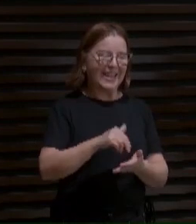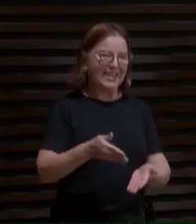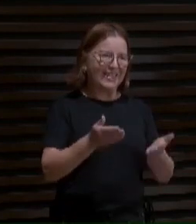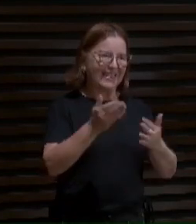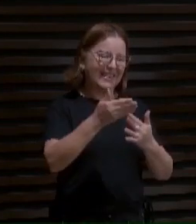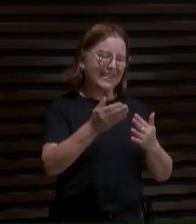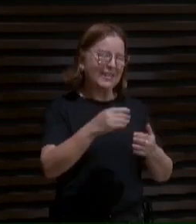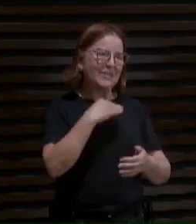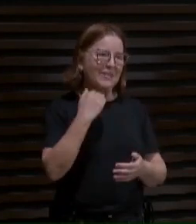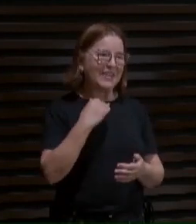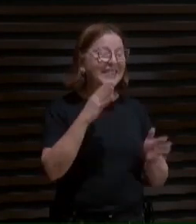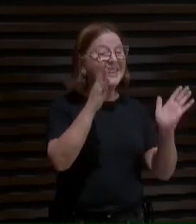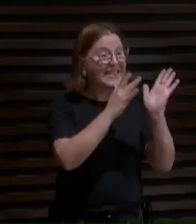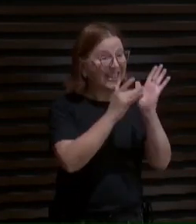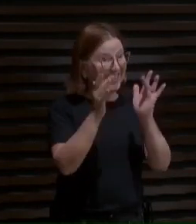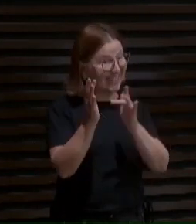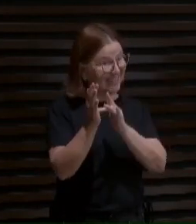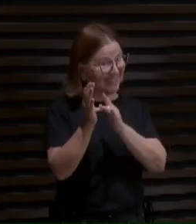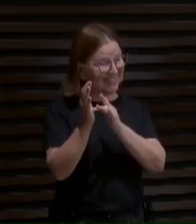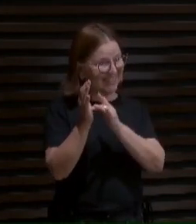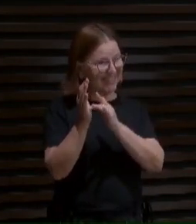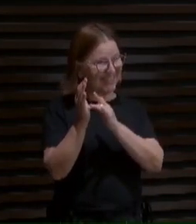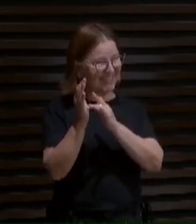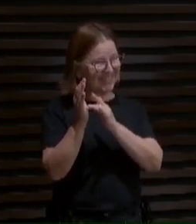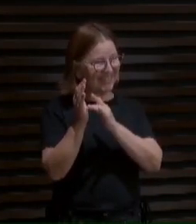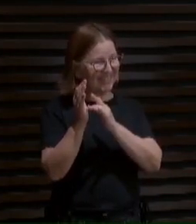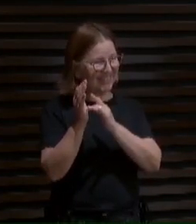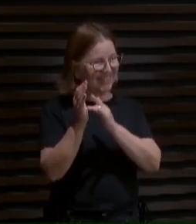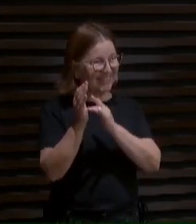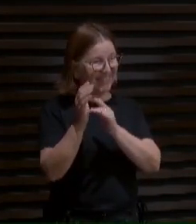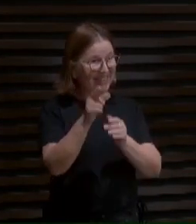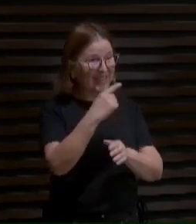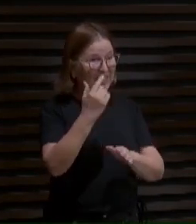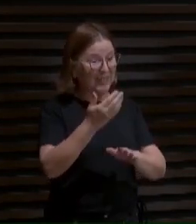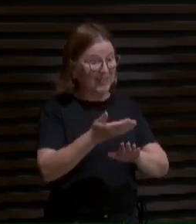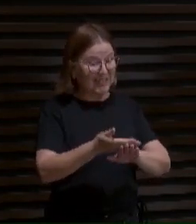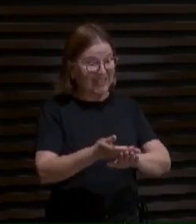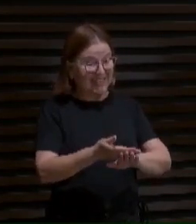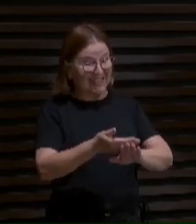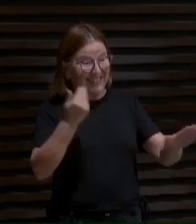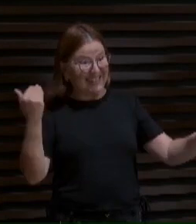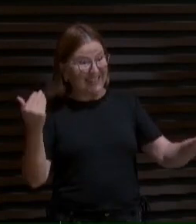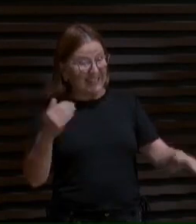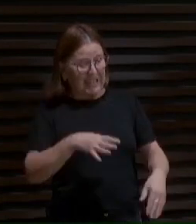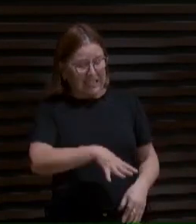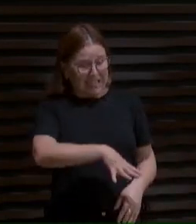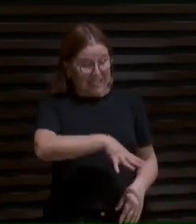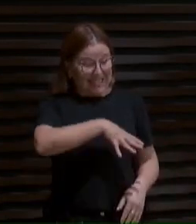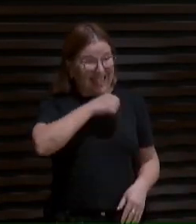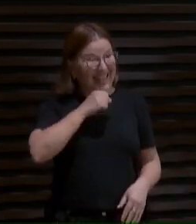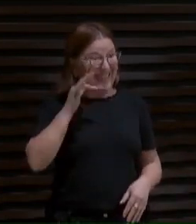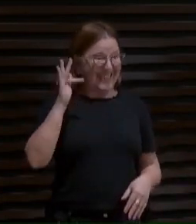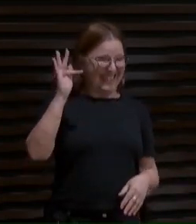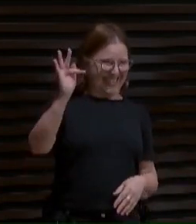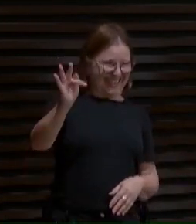os mortos, Jesus, que nos livra da ira vindoura.